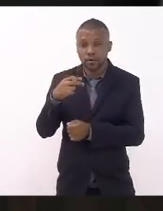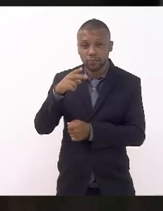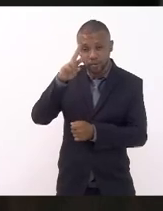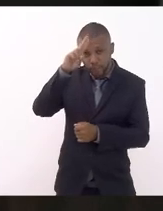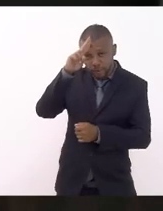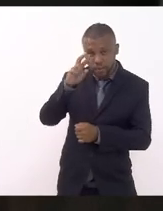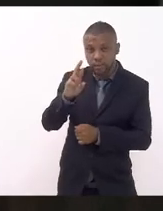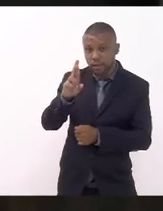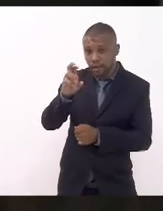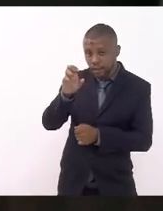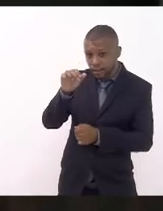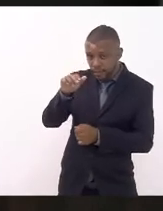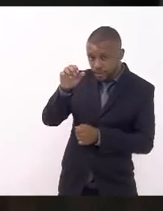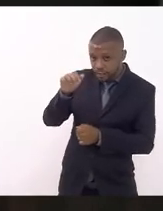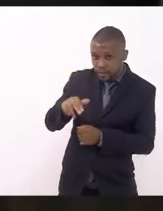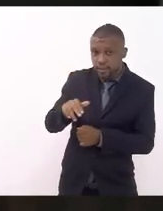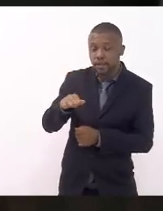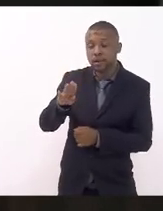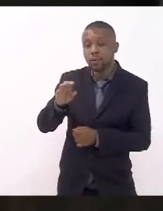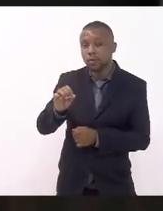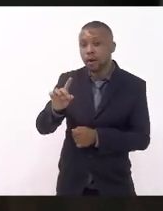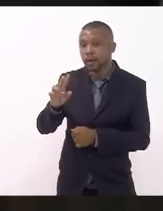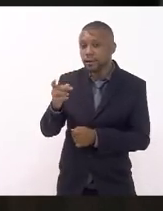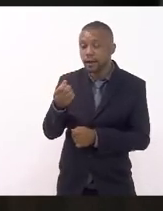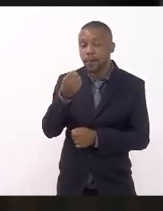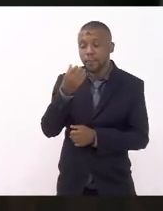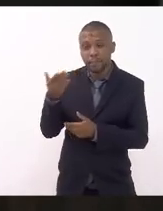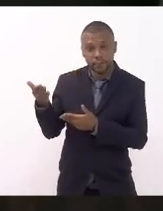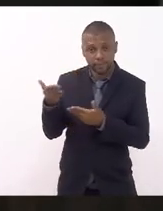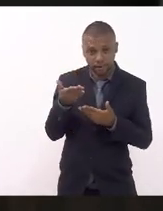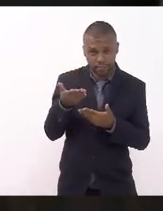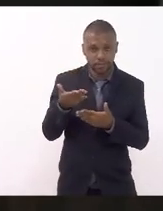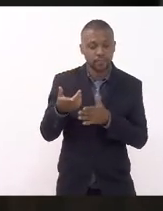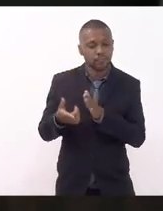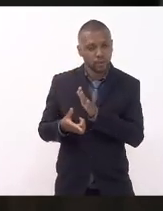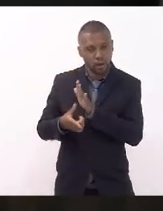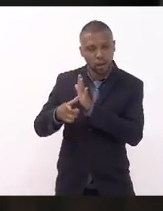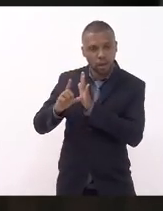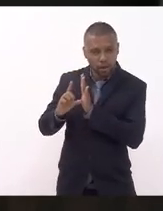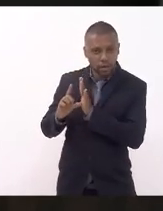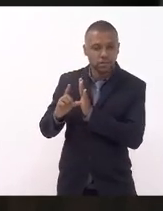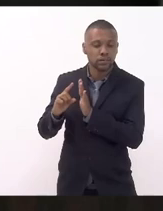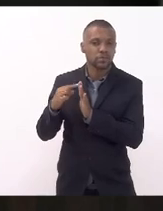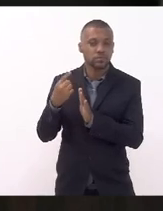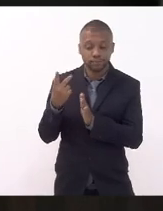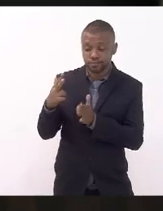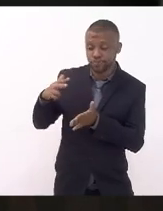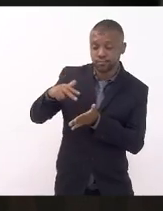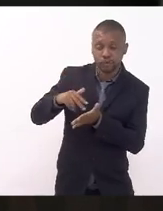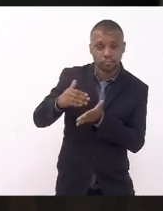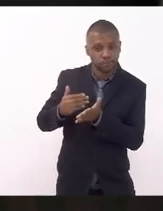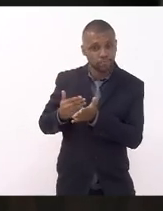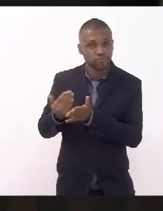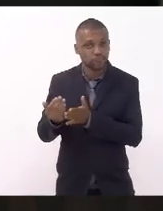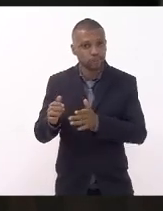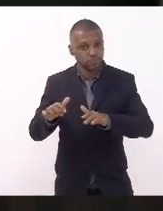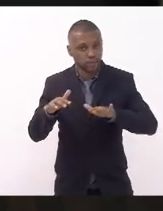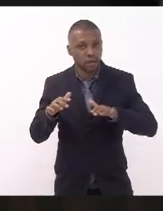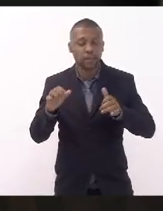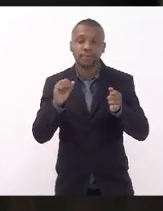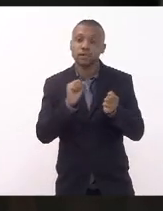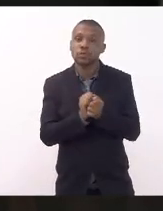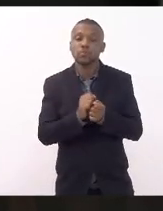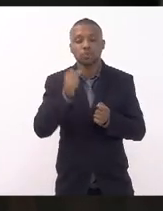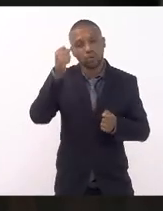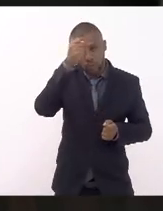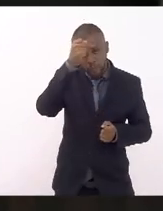Bolinha. Seja bem-vindo, Renan. Eu, agora há pouco, antes de vir aqui para o plenário, tive com o